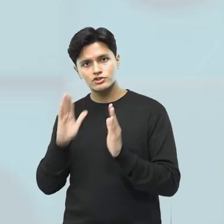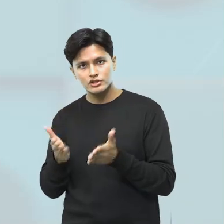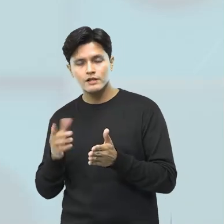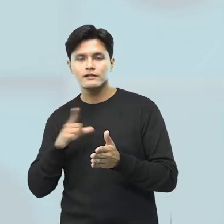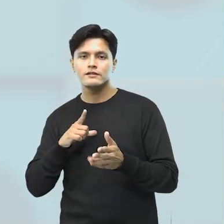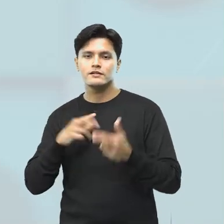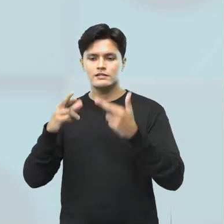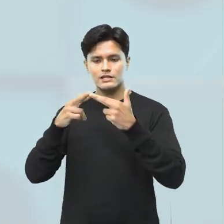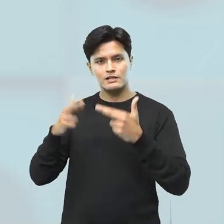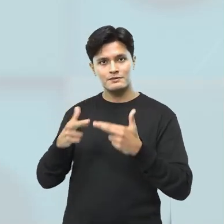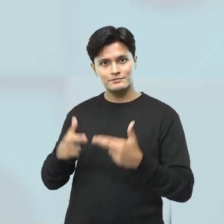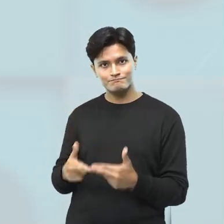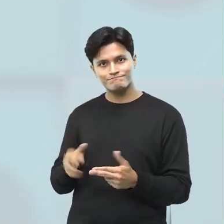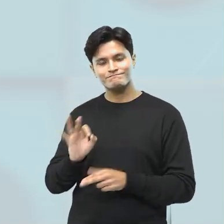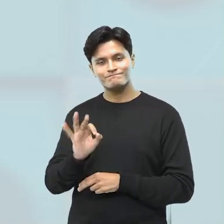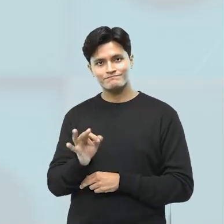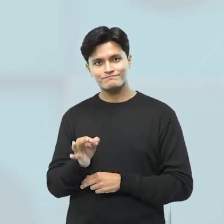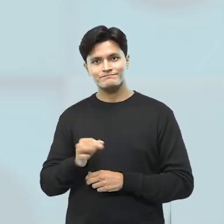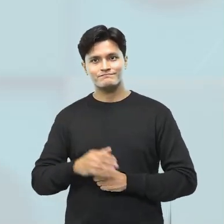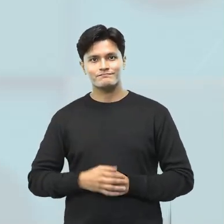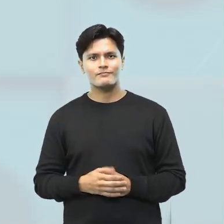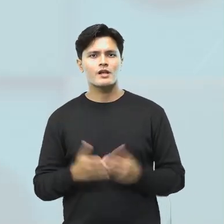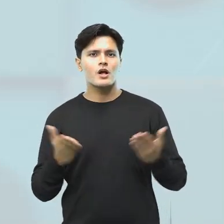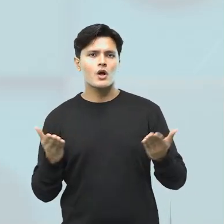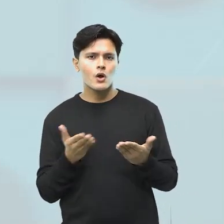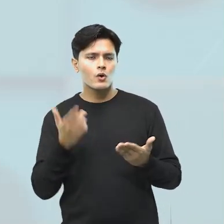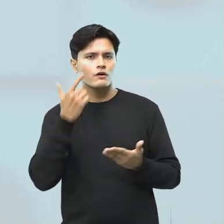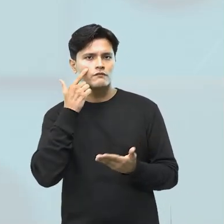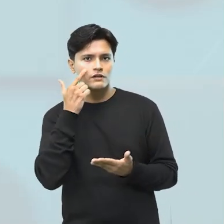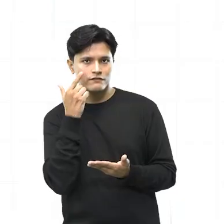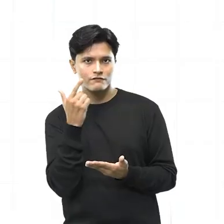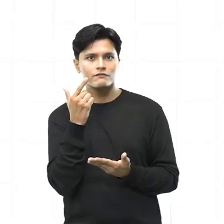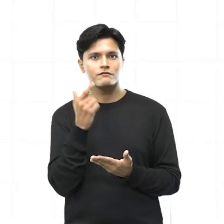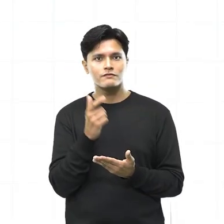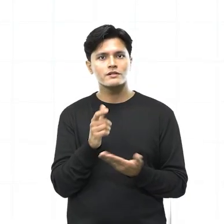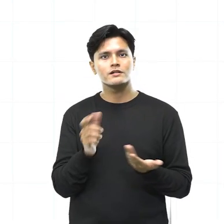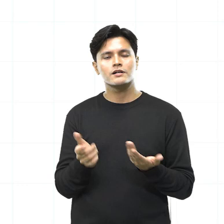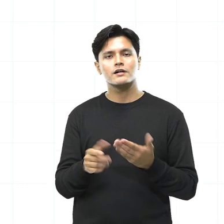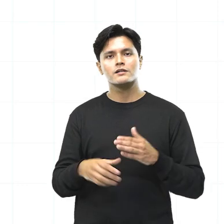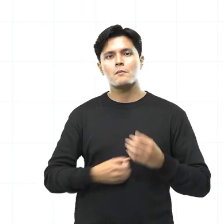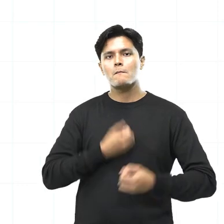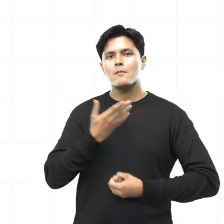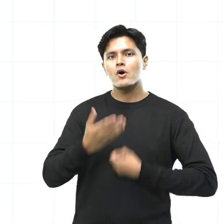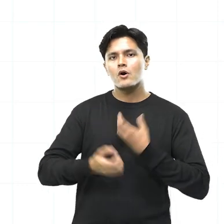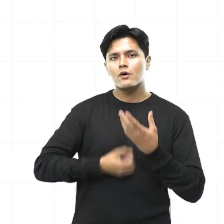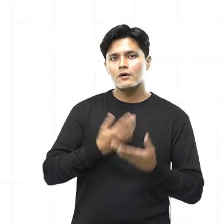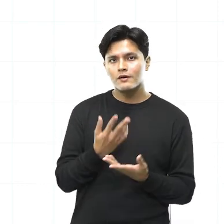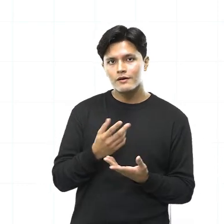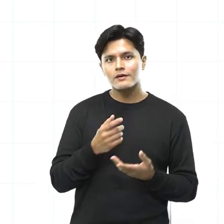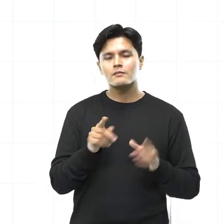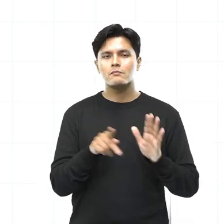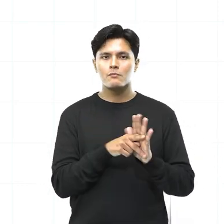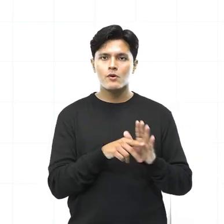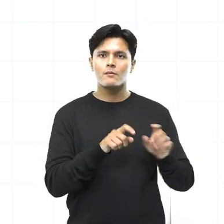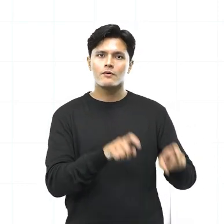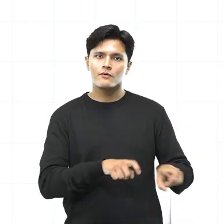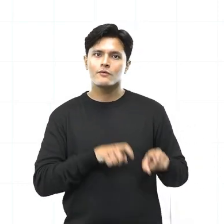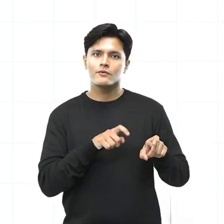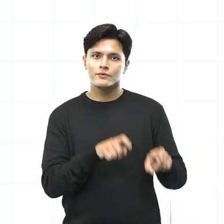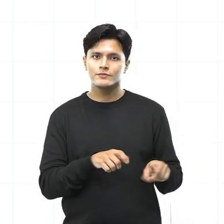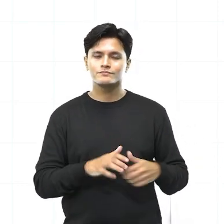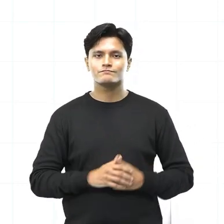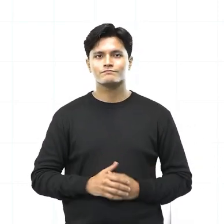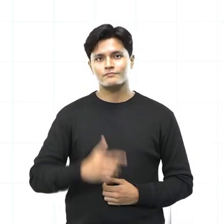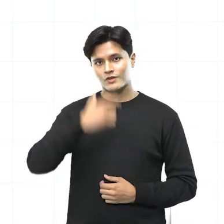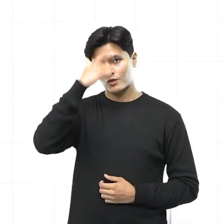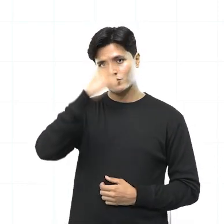rima, tá? Então, olha só, vamos agora verificar o poeta da roça. Olha aí, a gente acabou de ler, né? Então, veja que